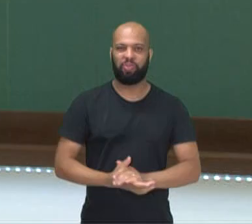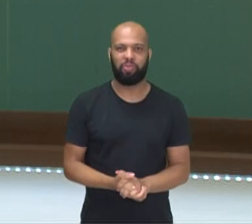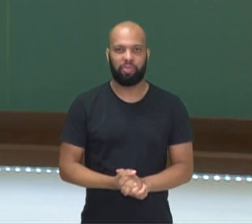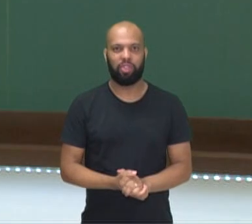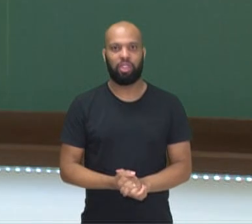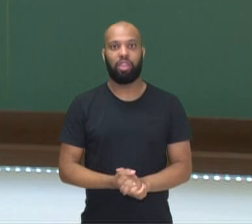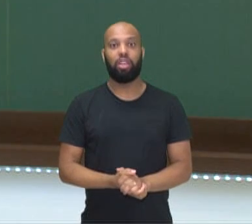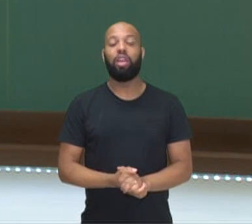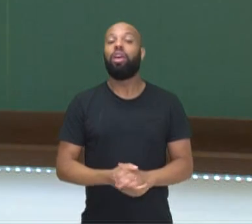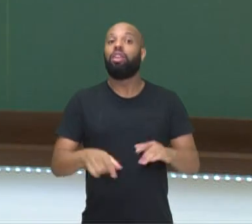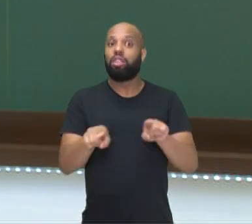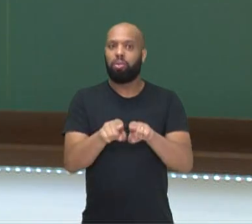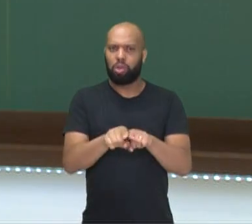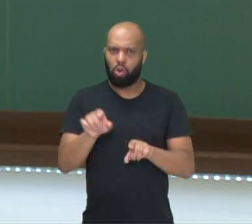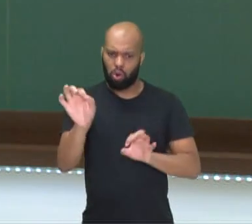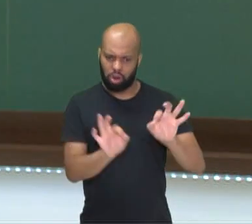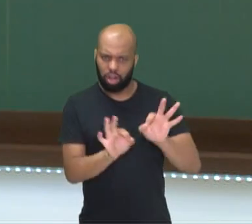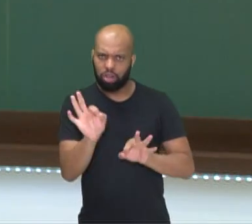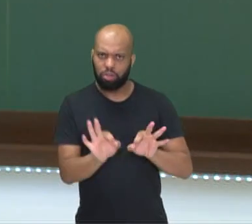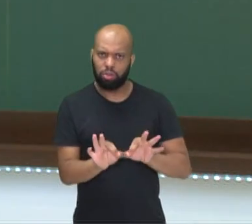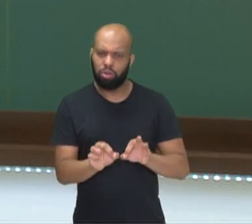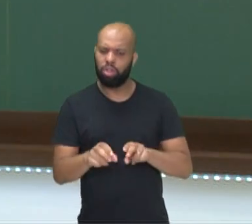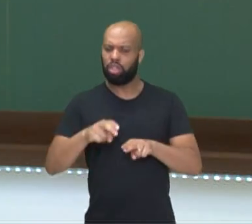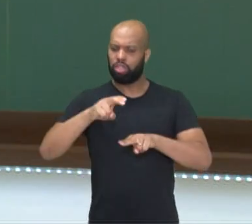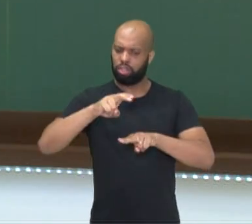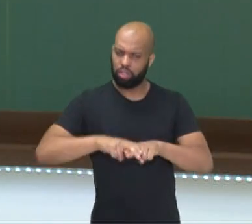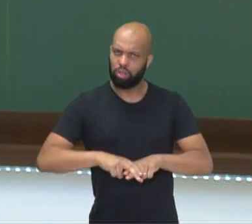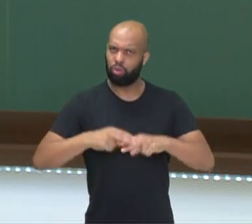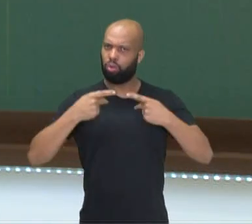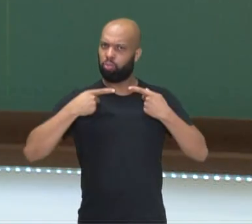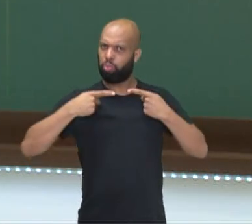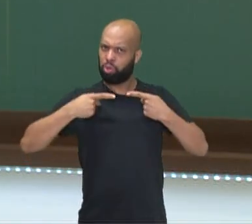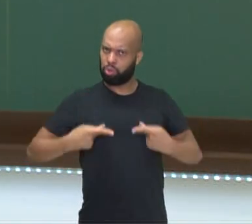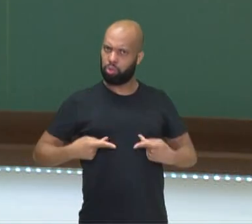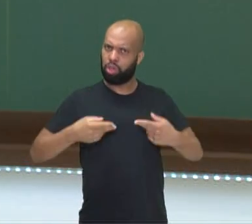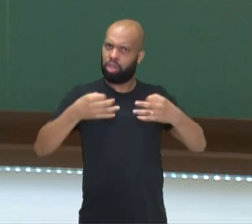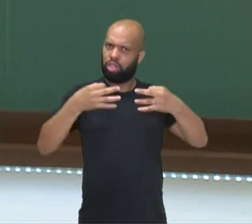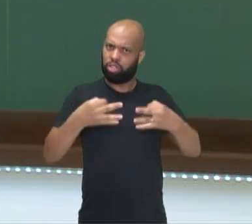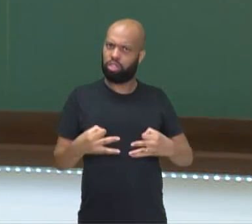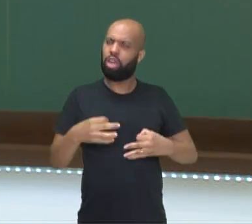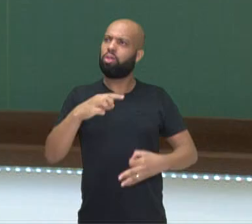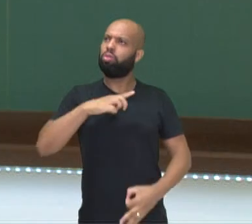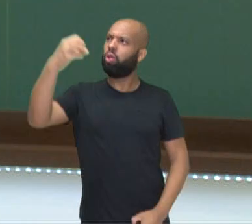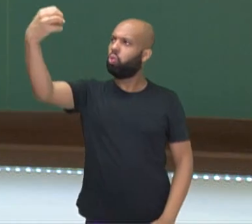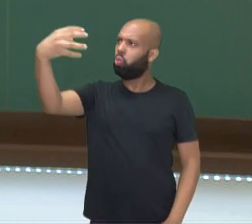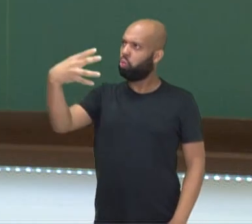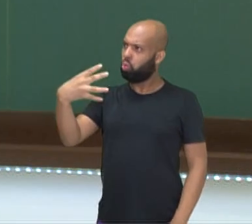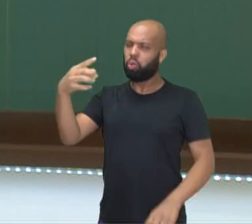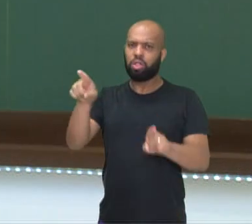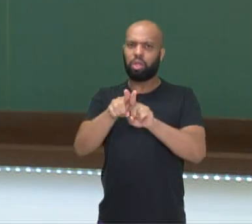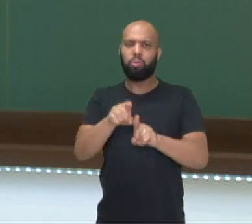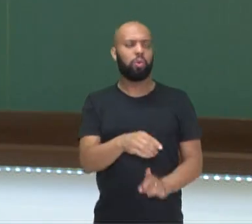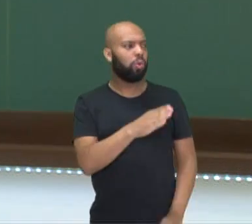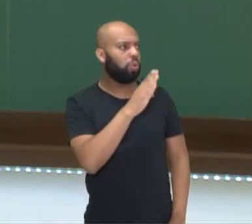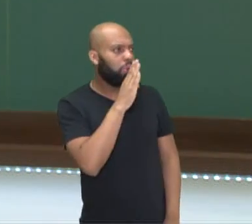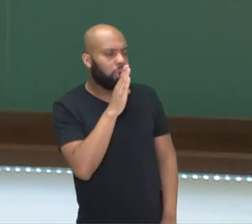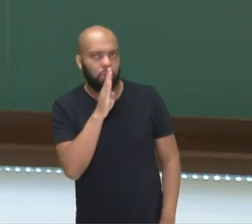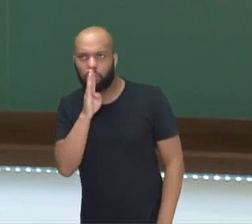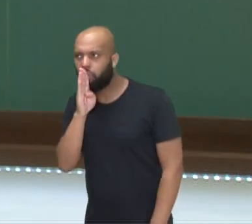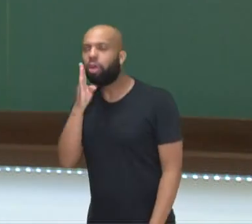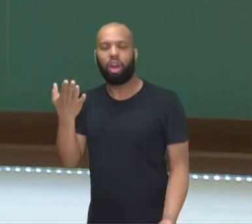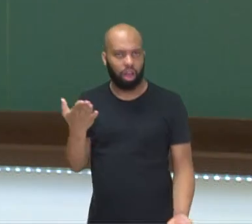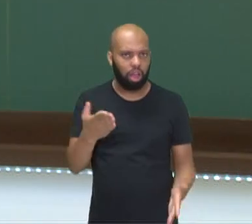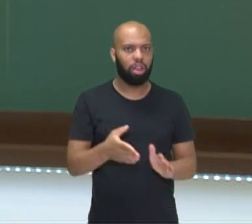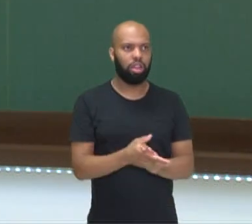seu ambiente de estudo? Está adequado para você estudar? Tem luminosidade? Tem silêncio?